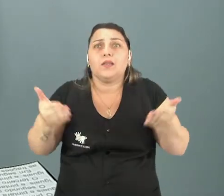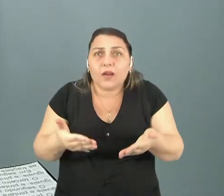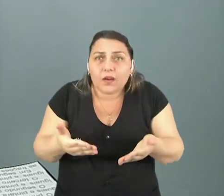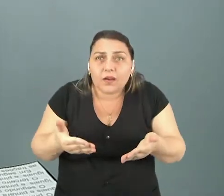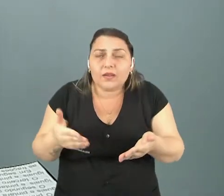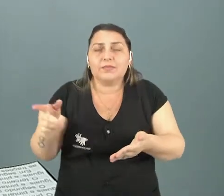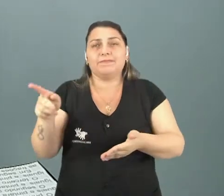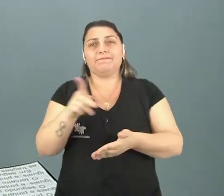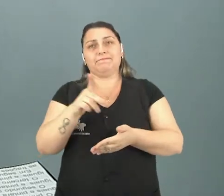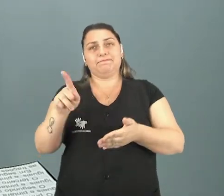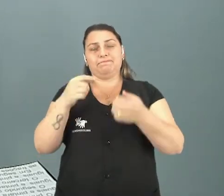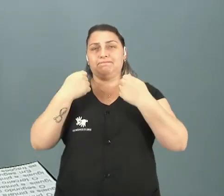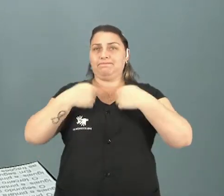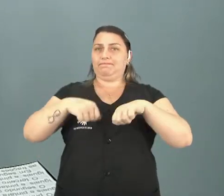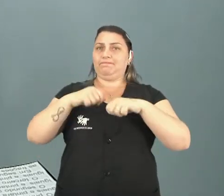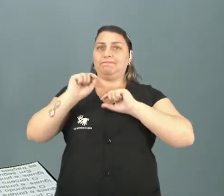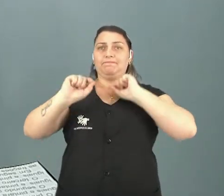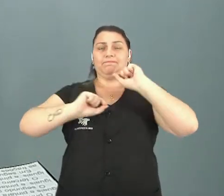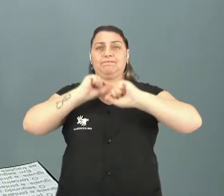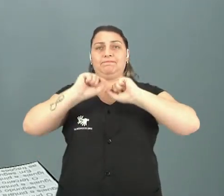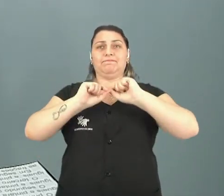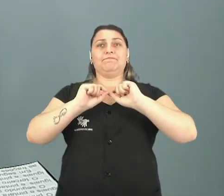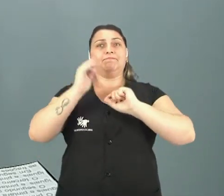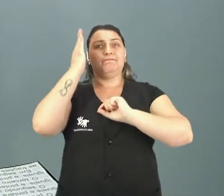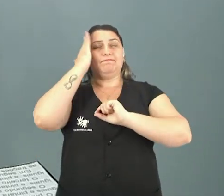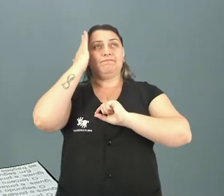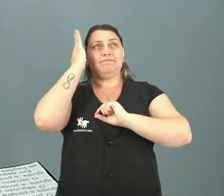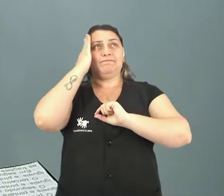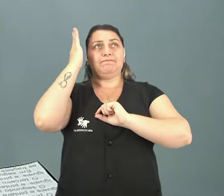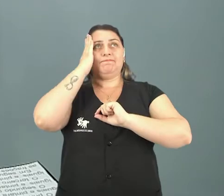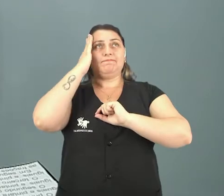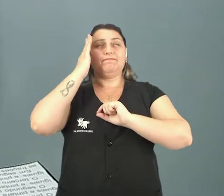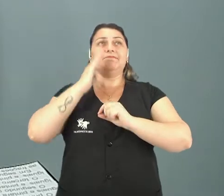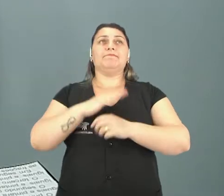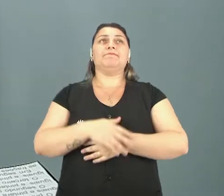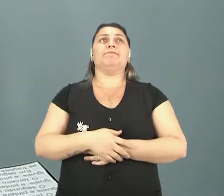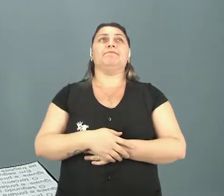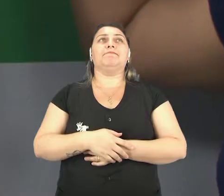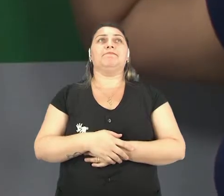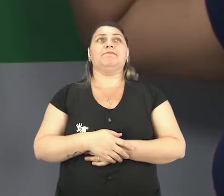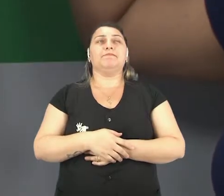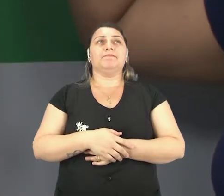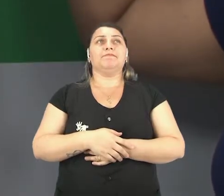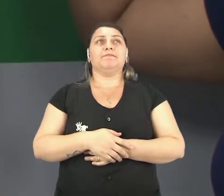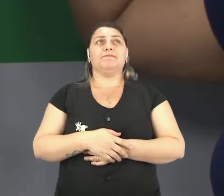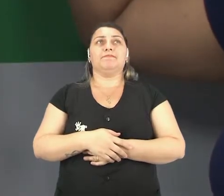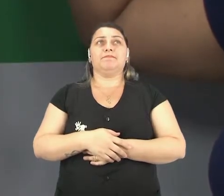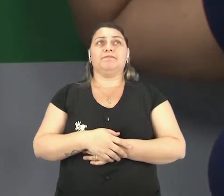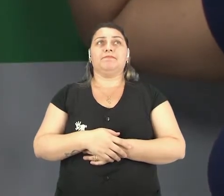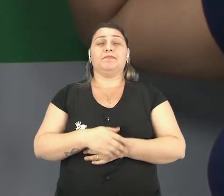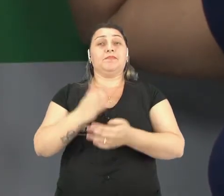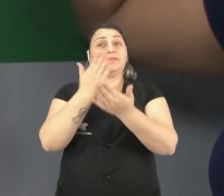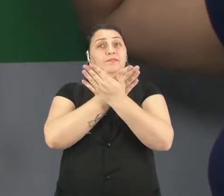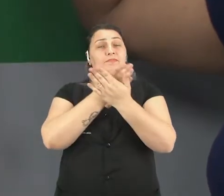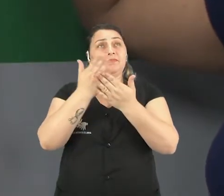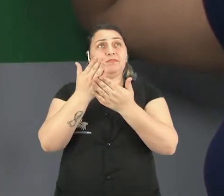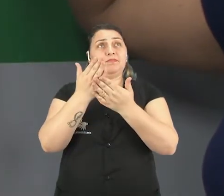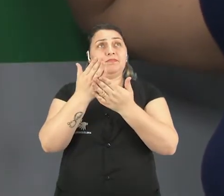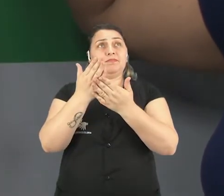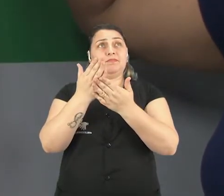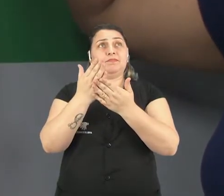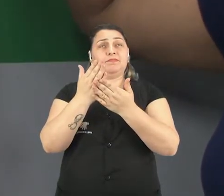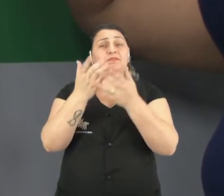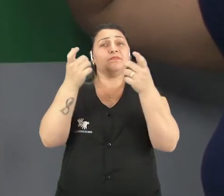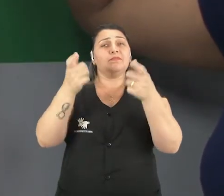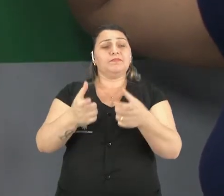Agora, professora, vamos ter que descobrir, contar. Vamos contar. Vamos começar